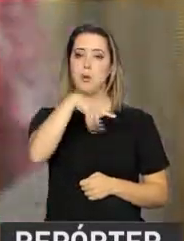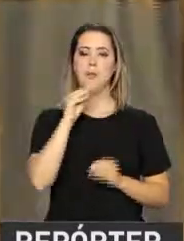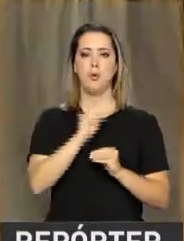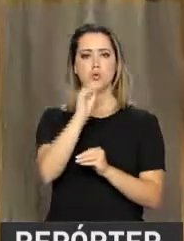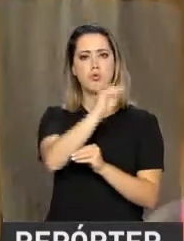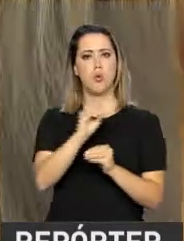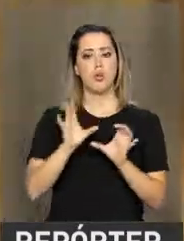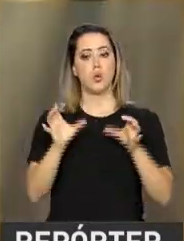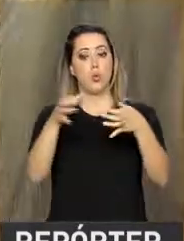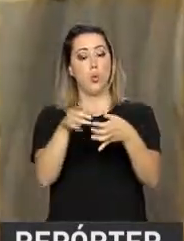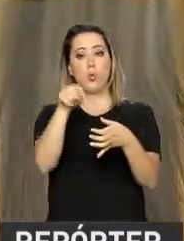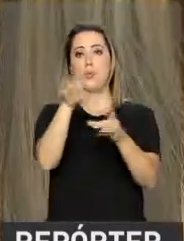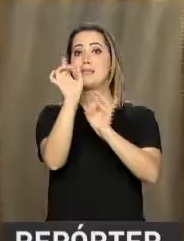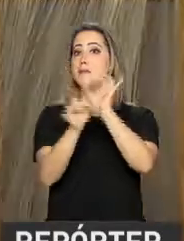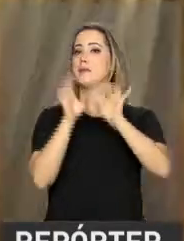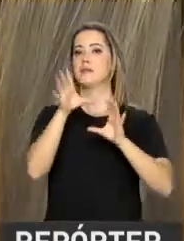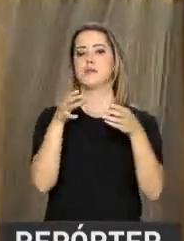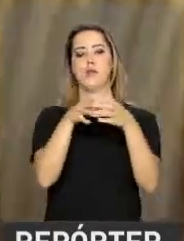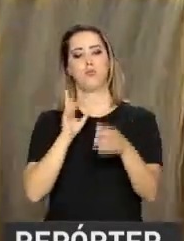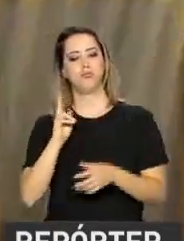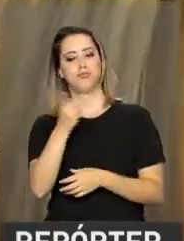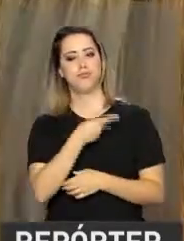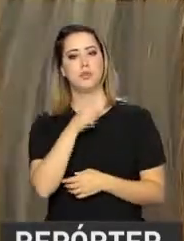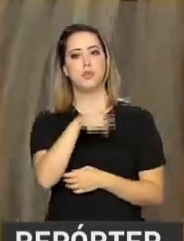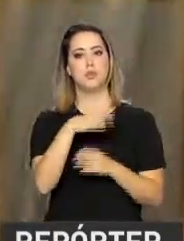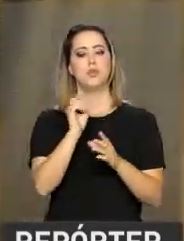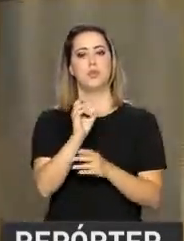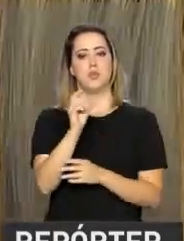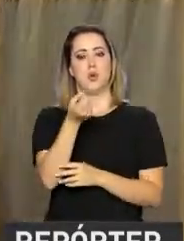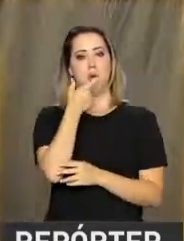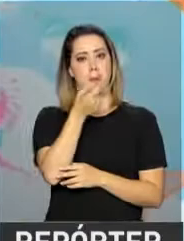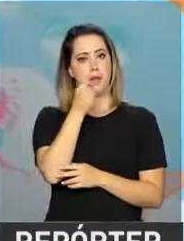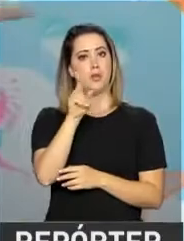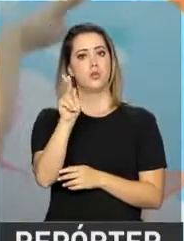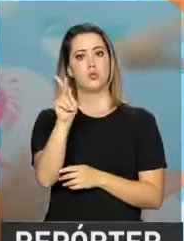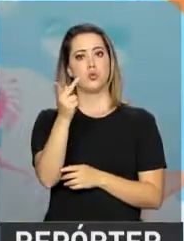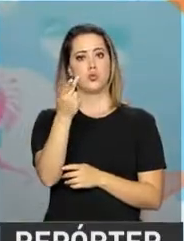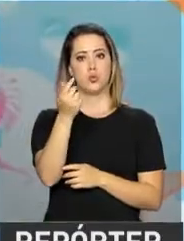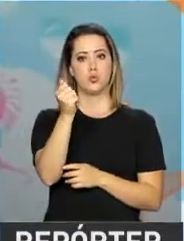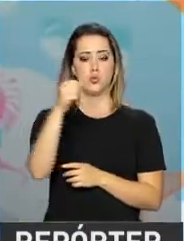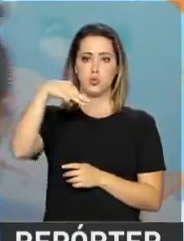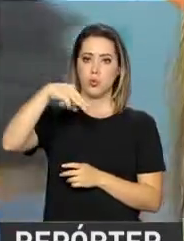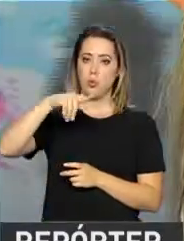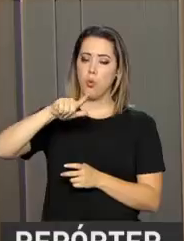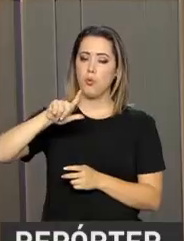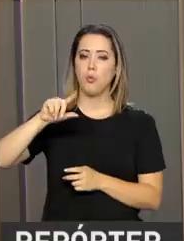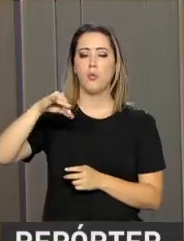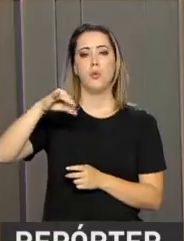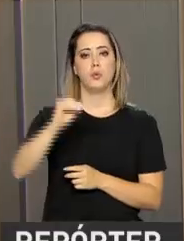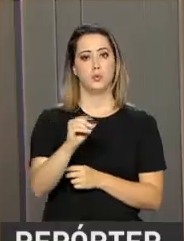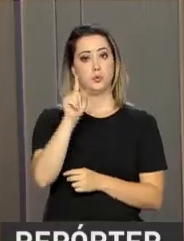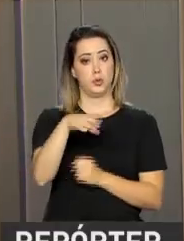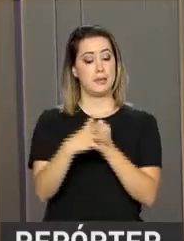atendidas por uma equipe multidisciplinar e fazer o processo chamado de organização de maneira segura e orientada foi